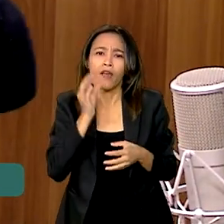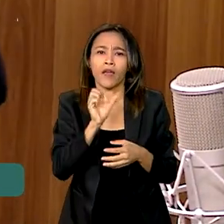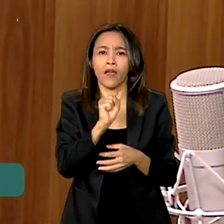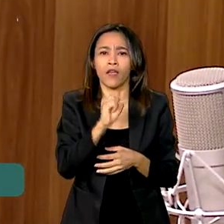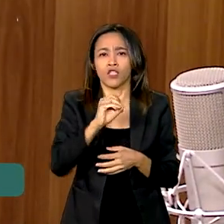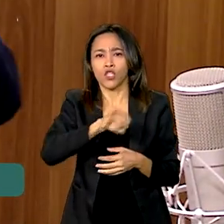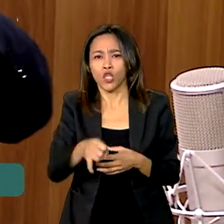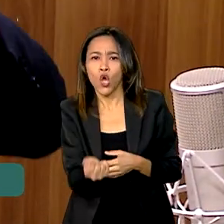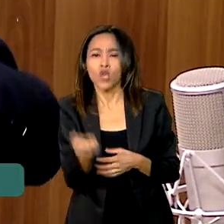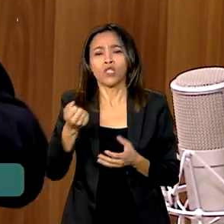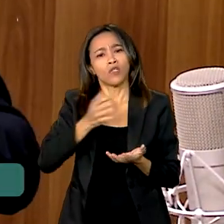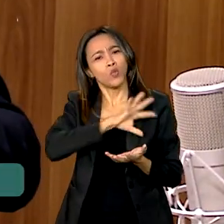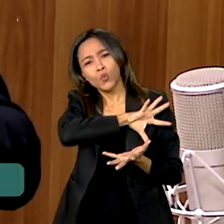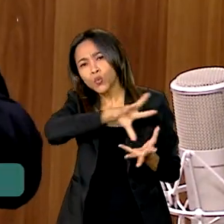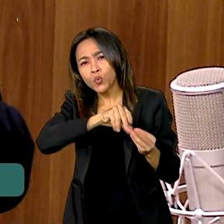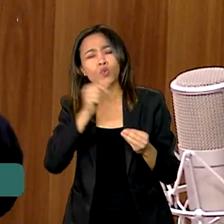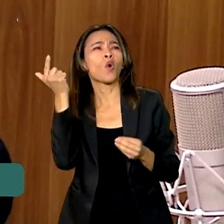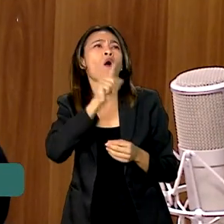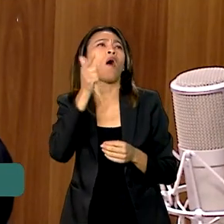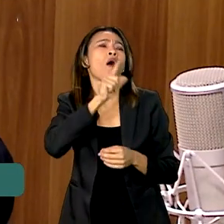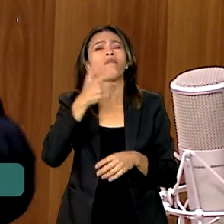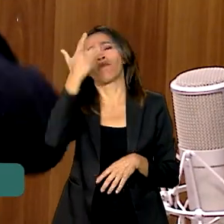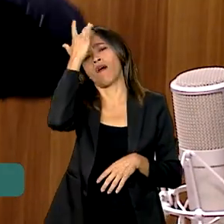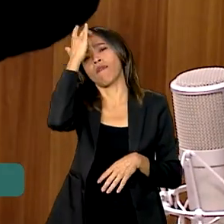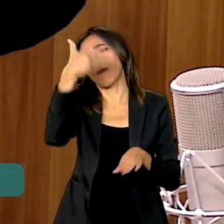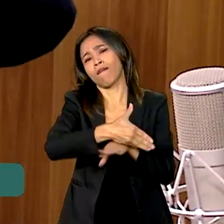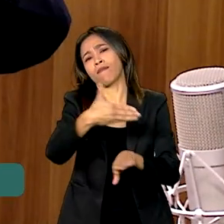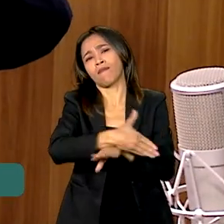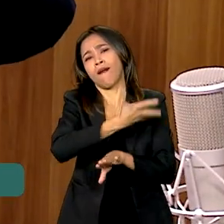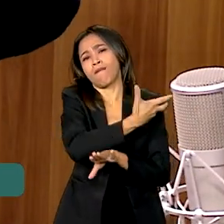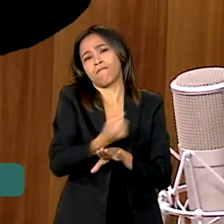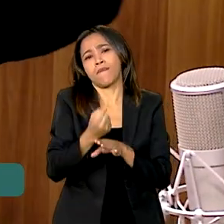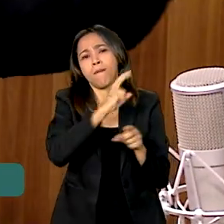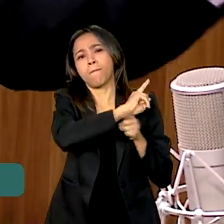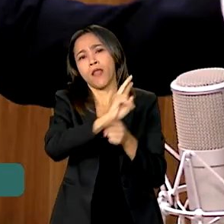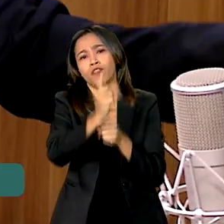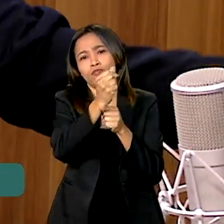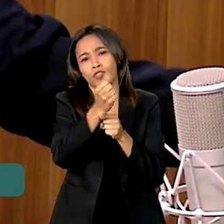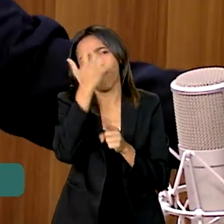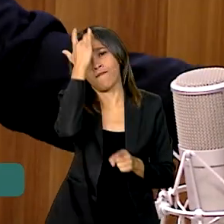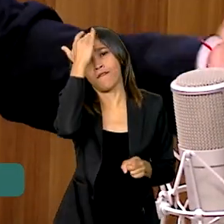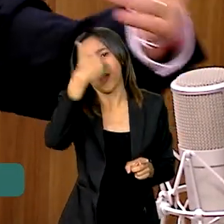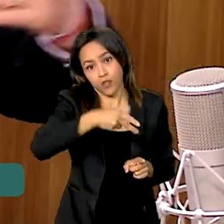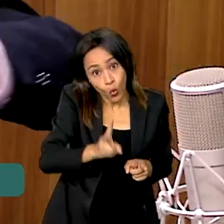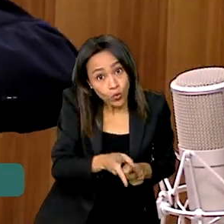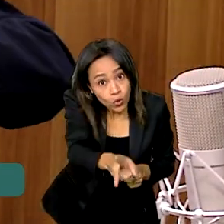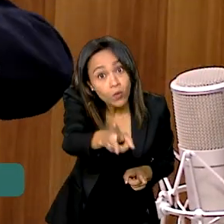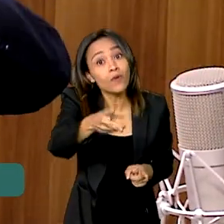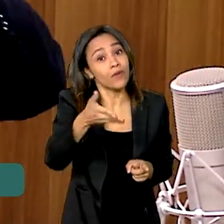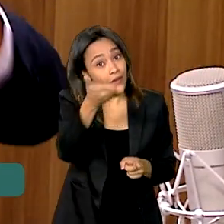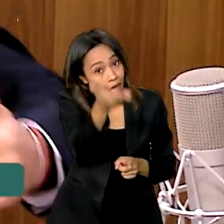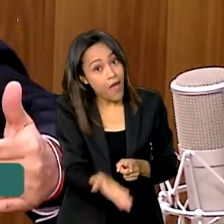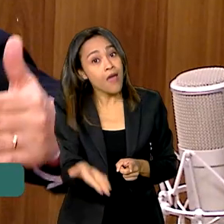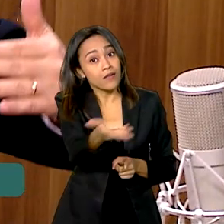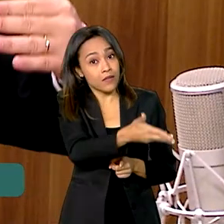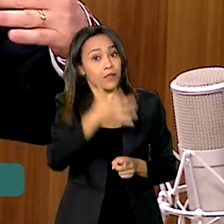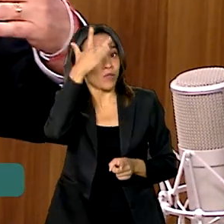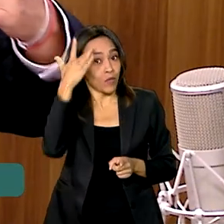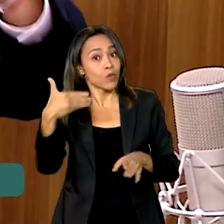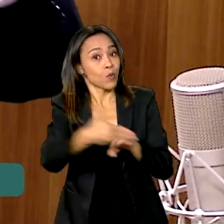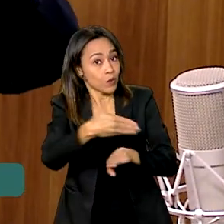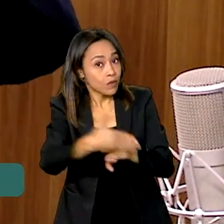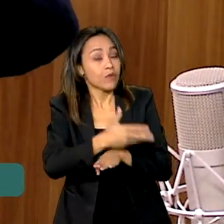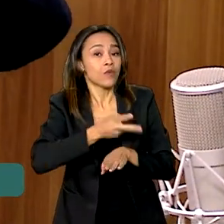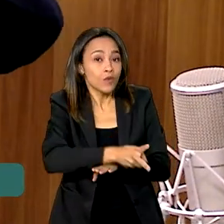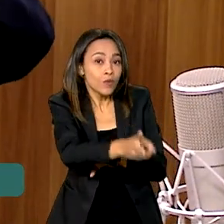ele já toma empréstimo no Pronaf. Nós queremos que ele continue a tomar, porque ele é o nosso cliente